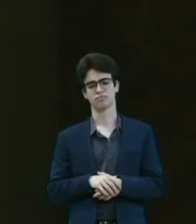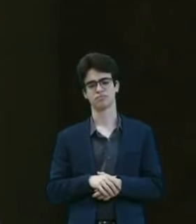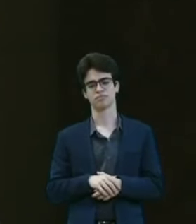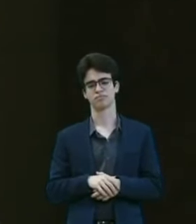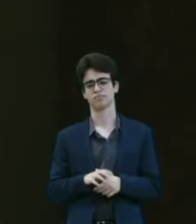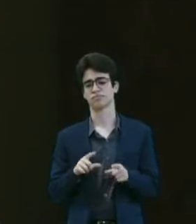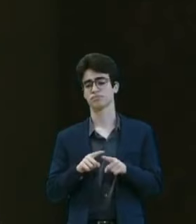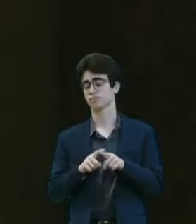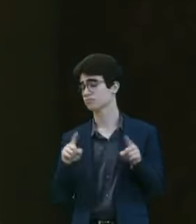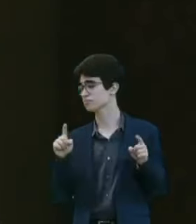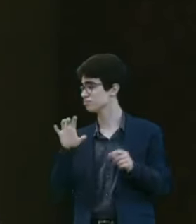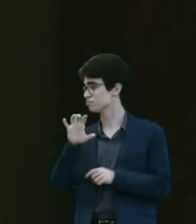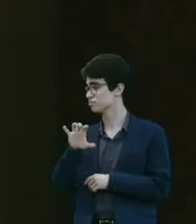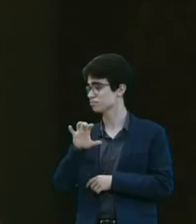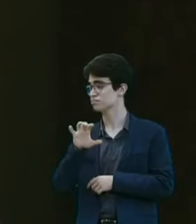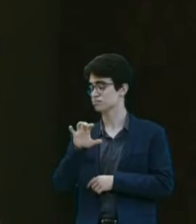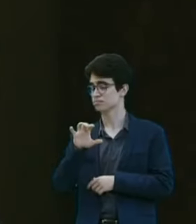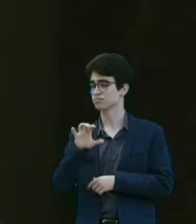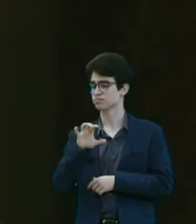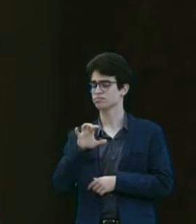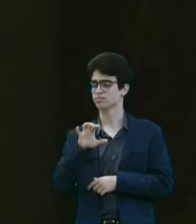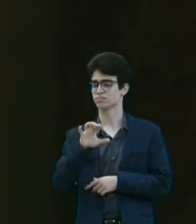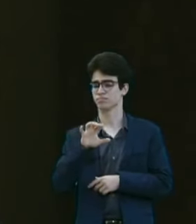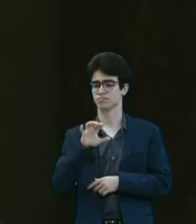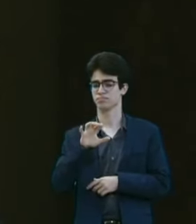Mesmo assim,